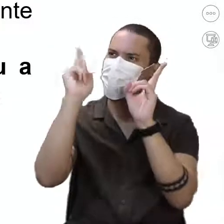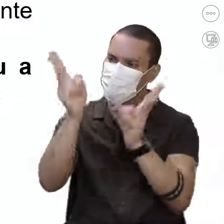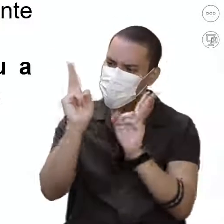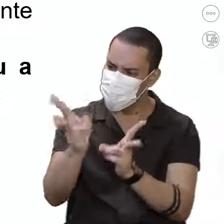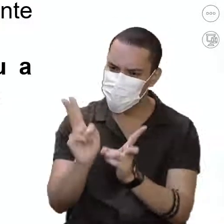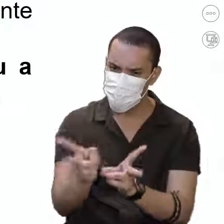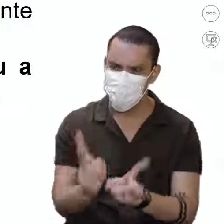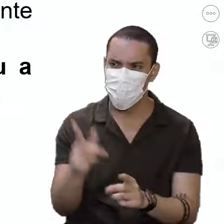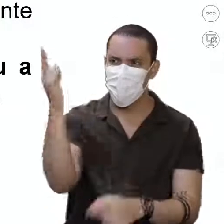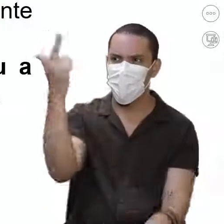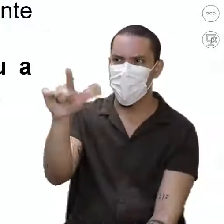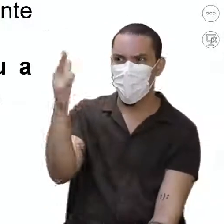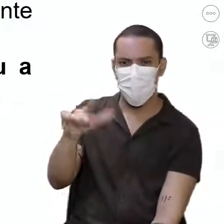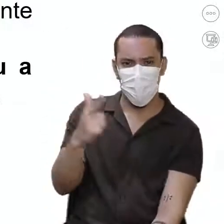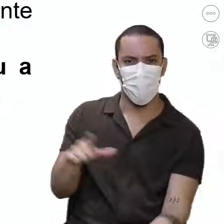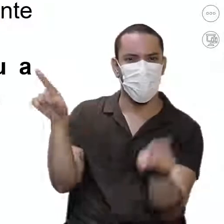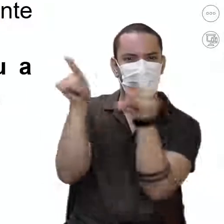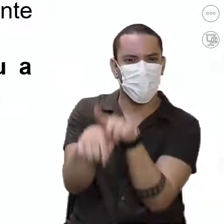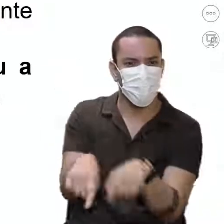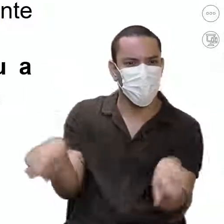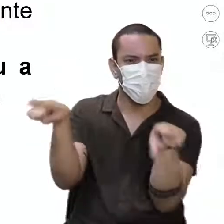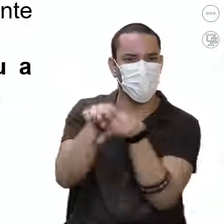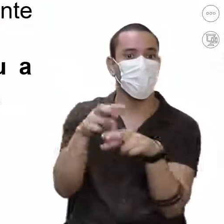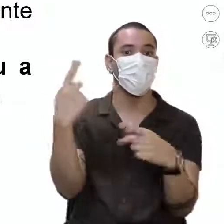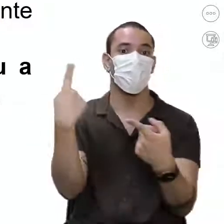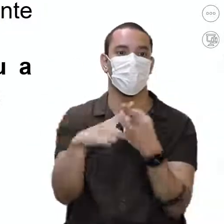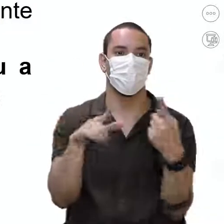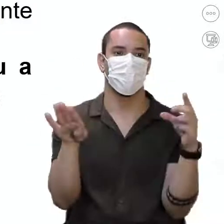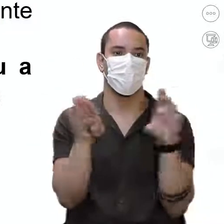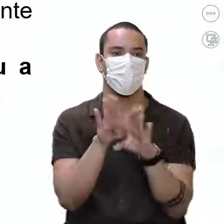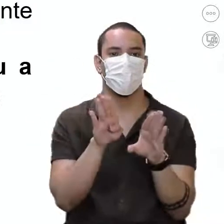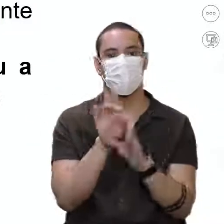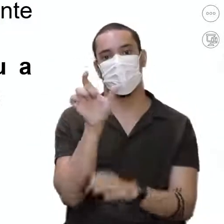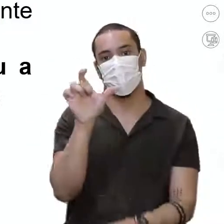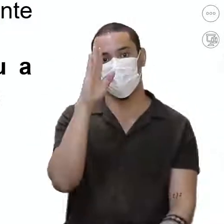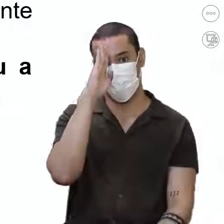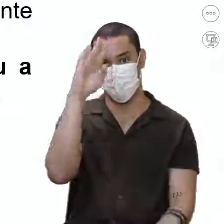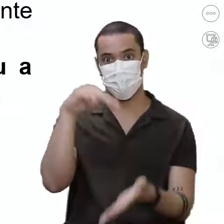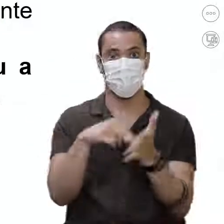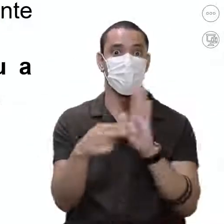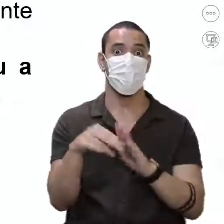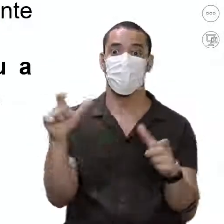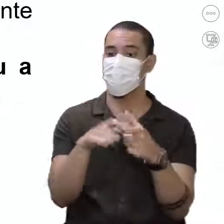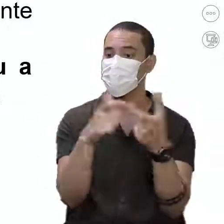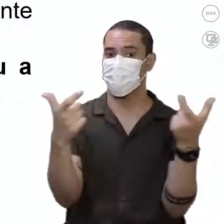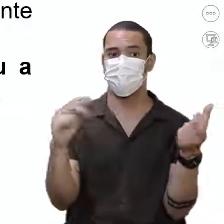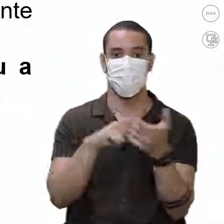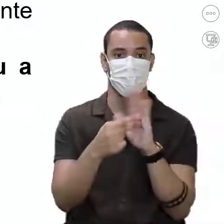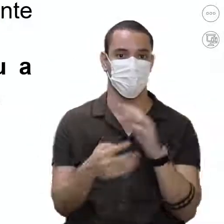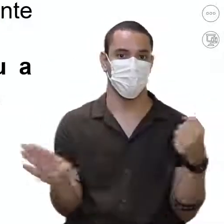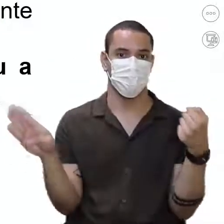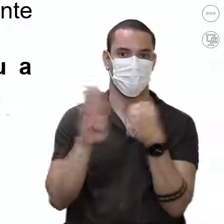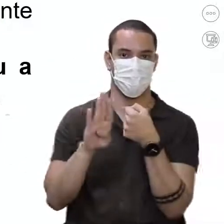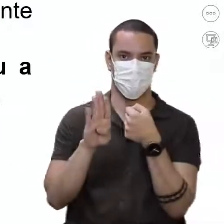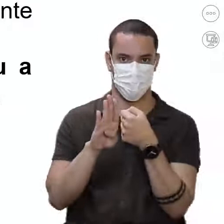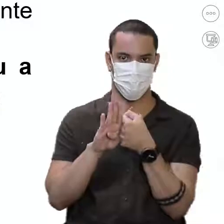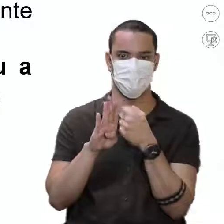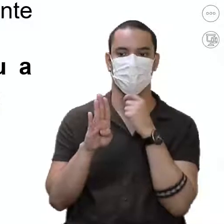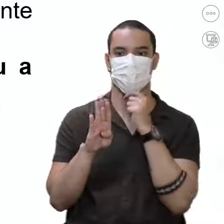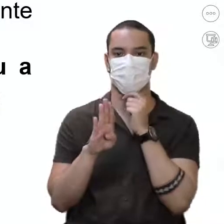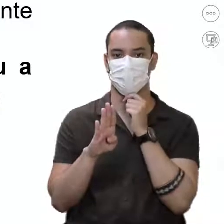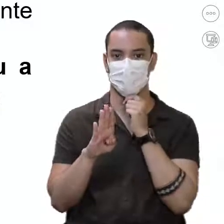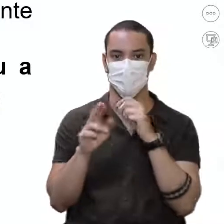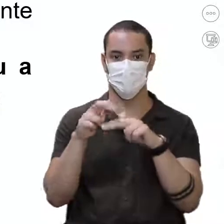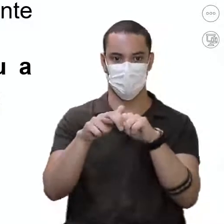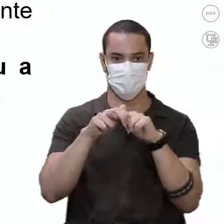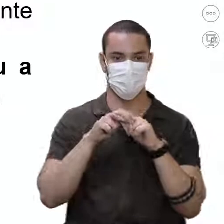texto. Palavra-chave da pergunta que, na maioria das vezes, é um substantivo. Se a questão